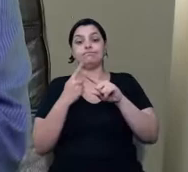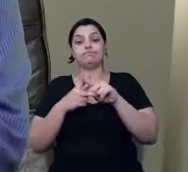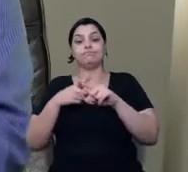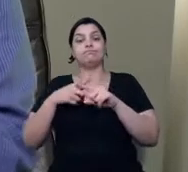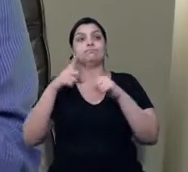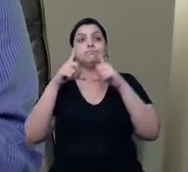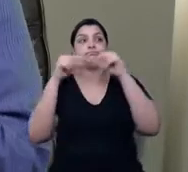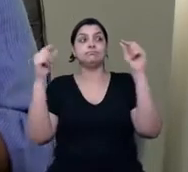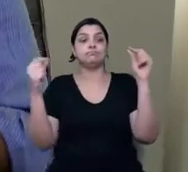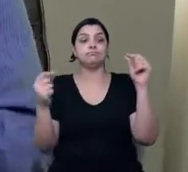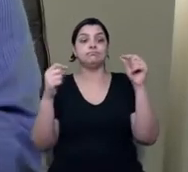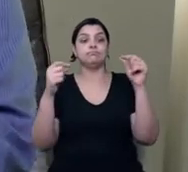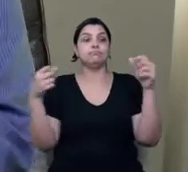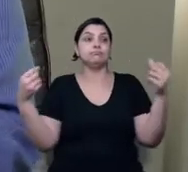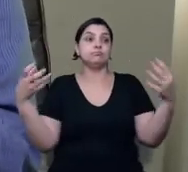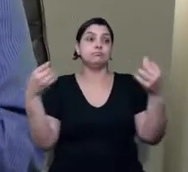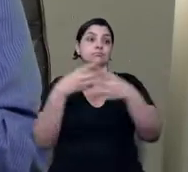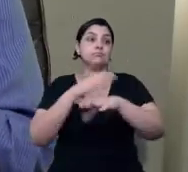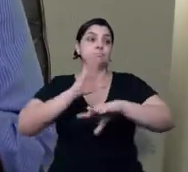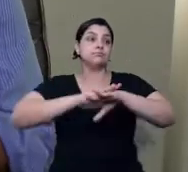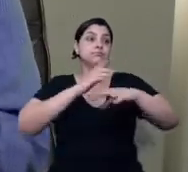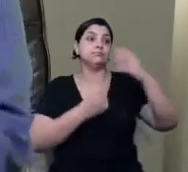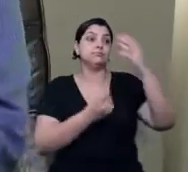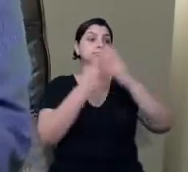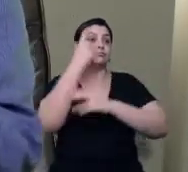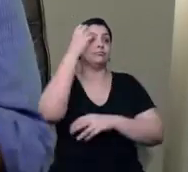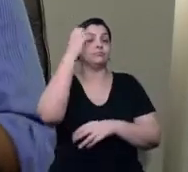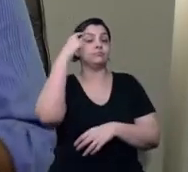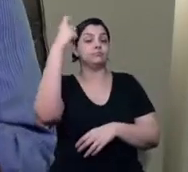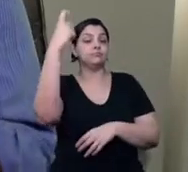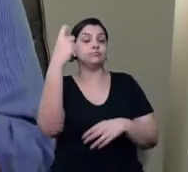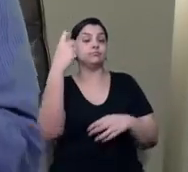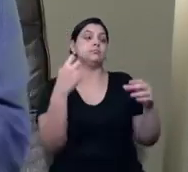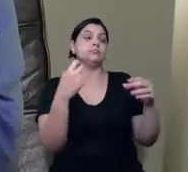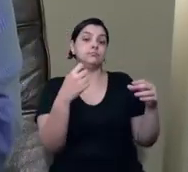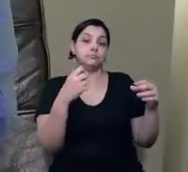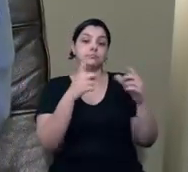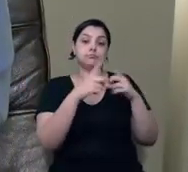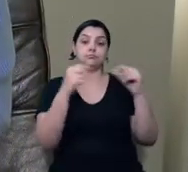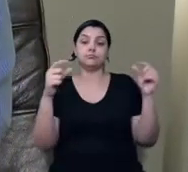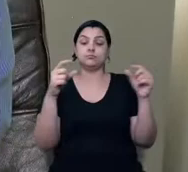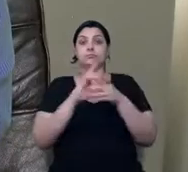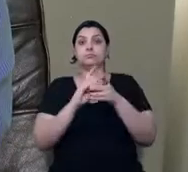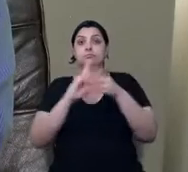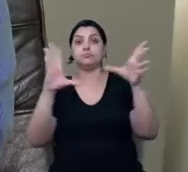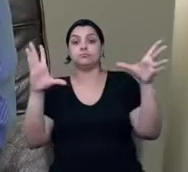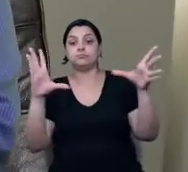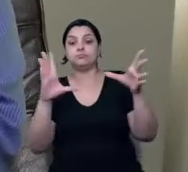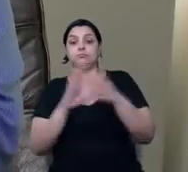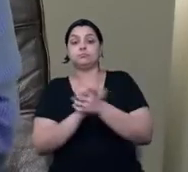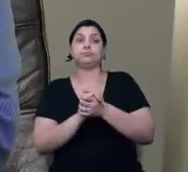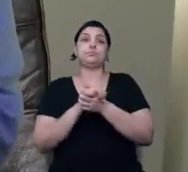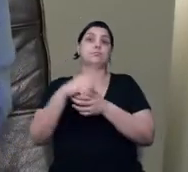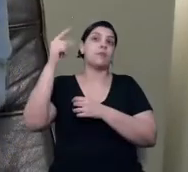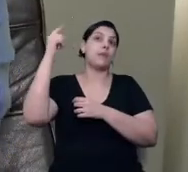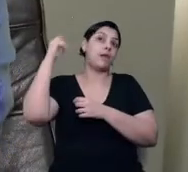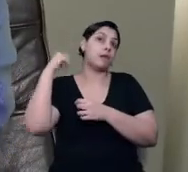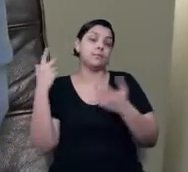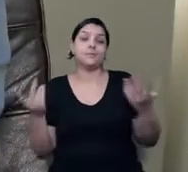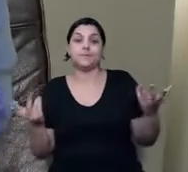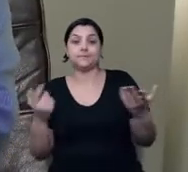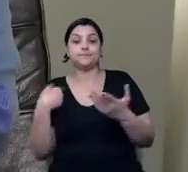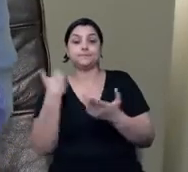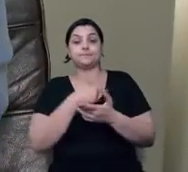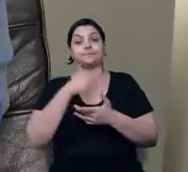Os modernistas, todo aquele momento de Brasil democrático que se vivia na época e que faz a gente sonhar com